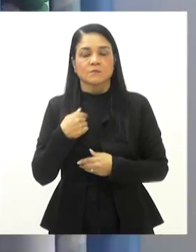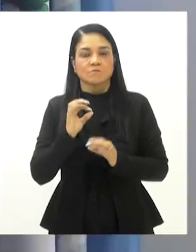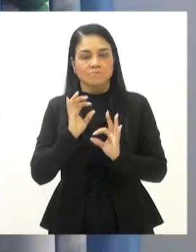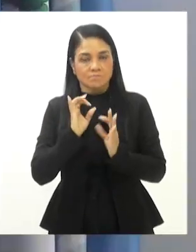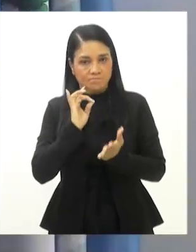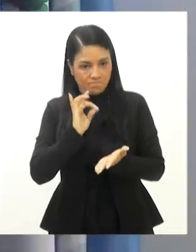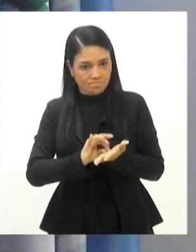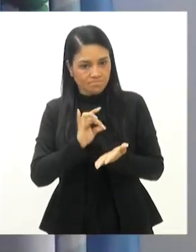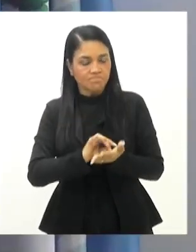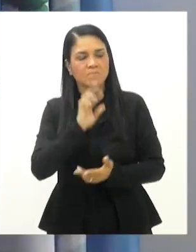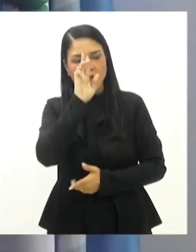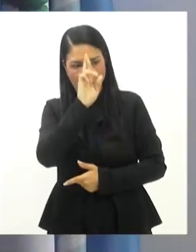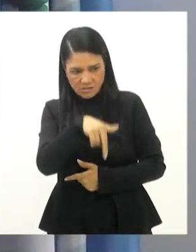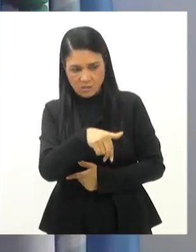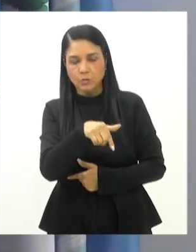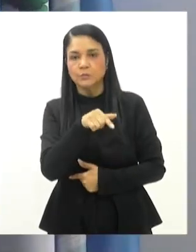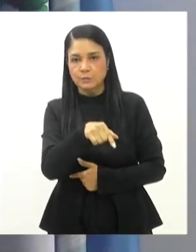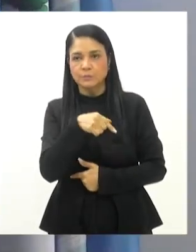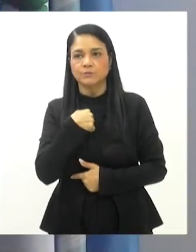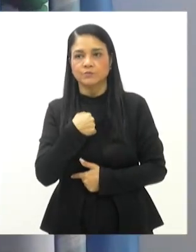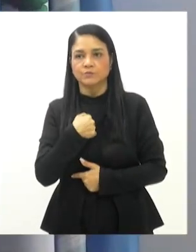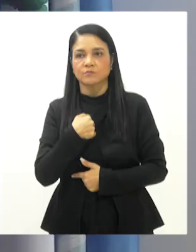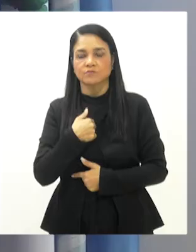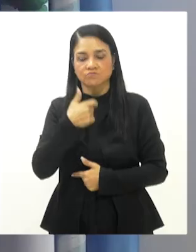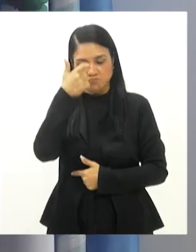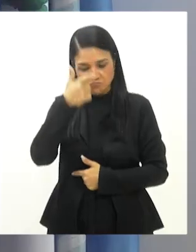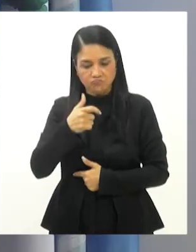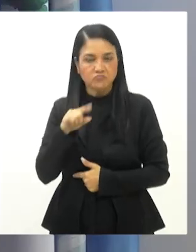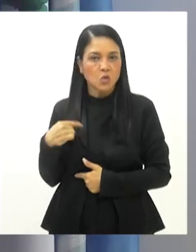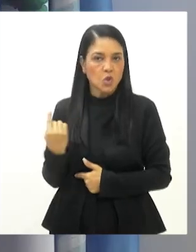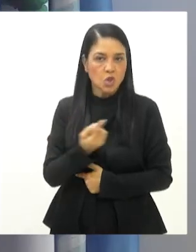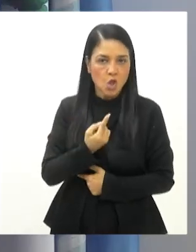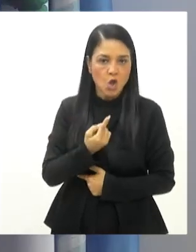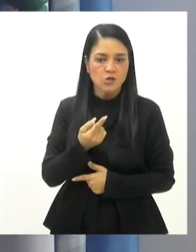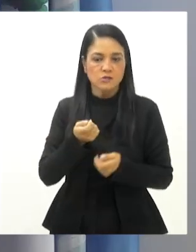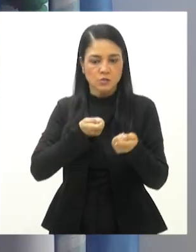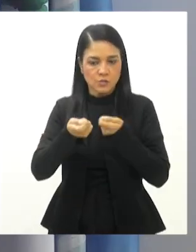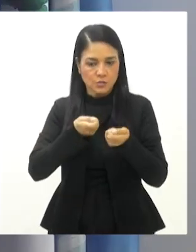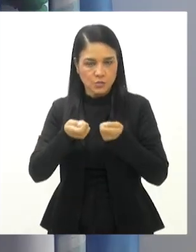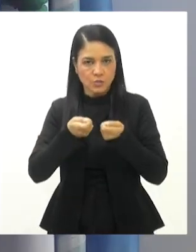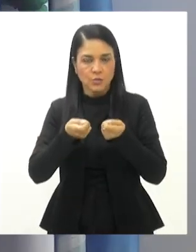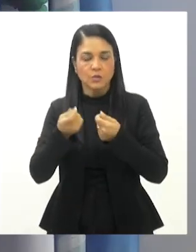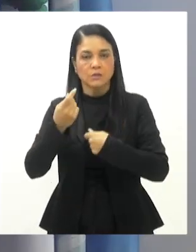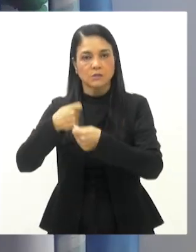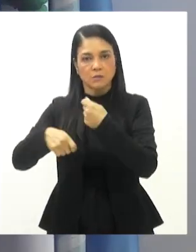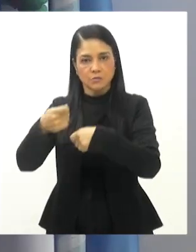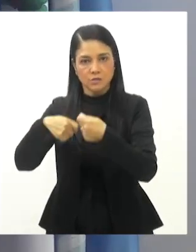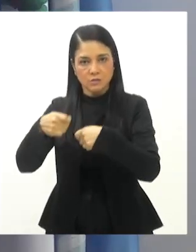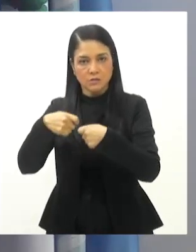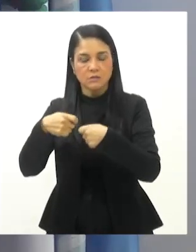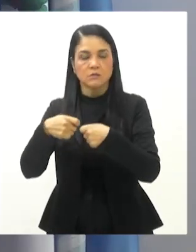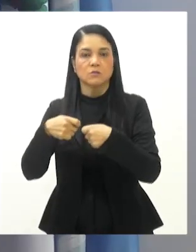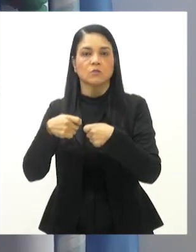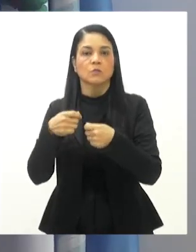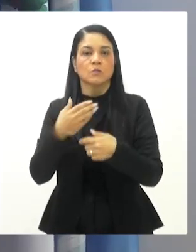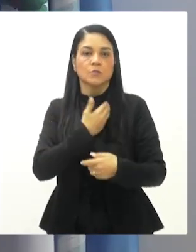Vossa Excelência está coberto de razão. De fato, nos cabe fazer esse controle externo da administração pública, do Poder